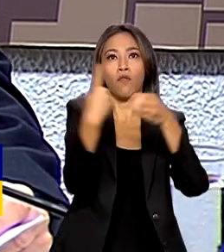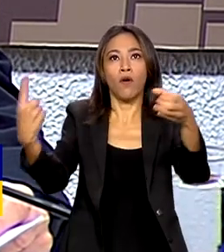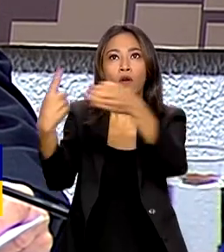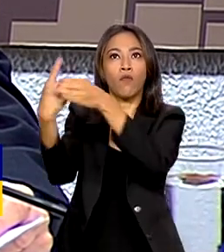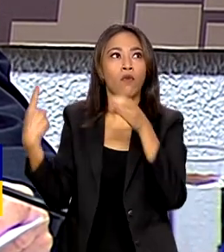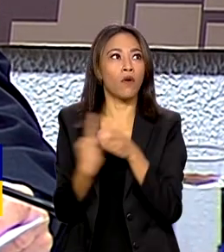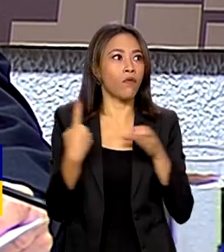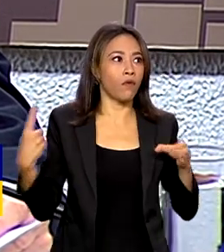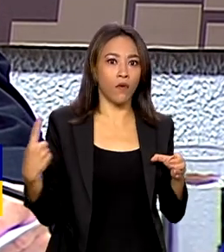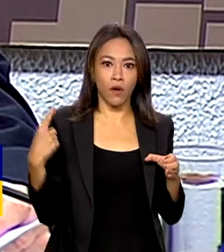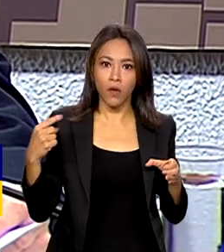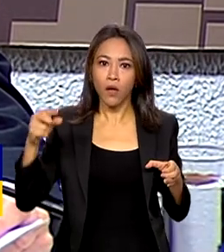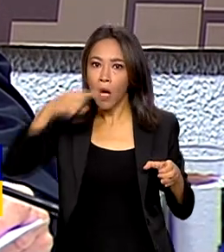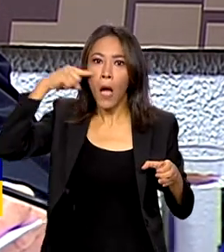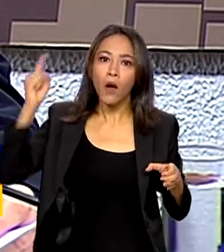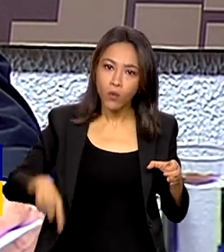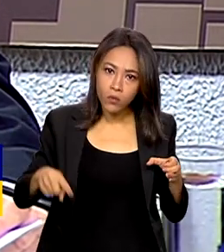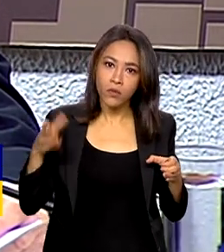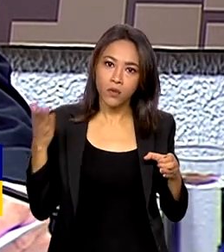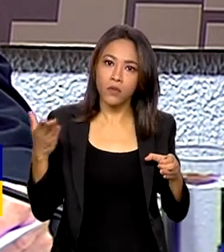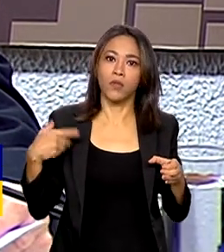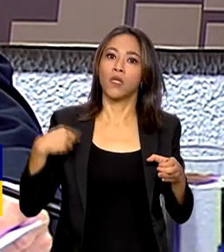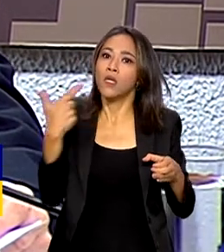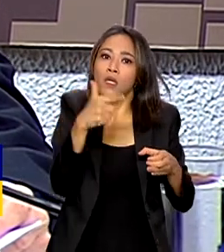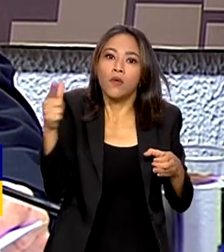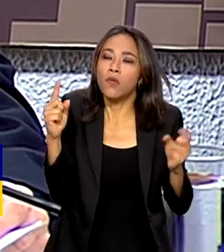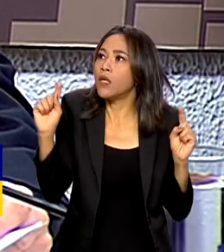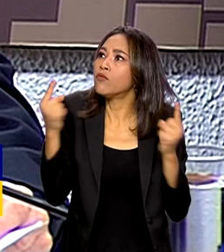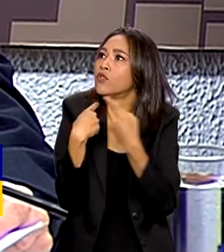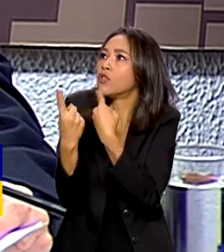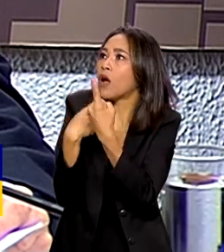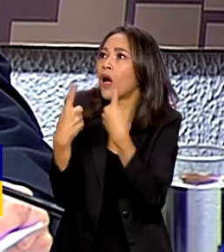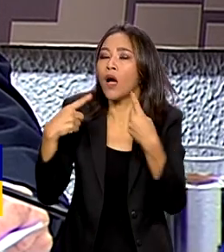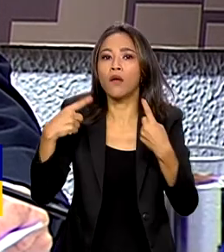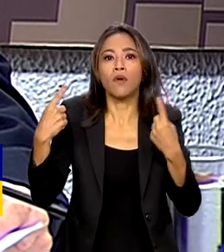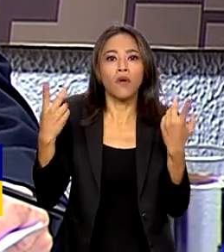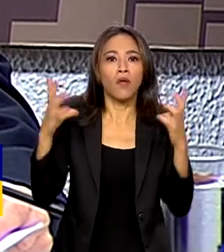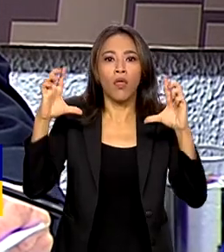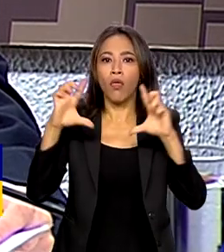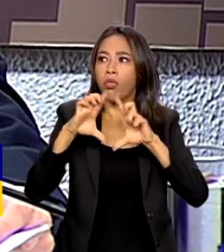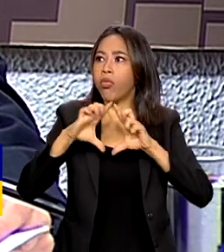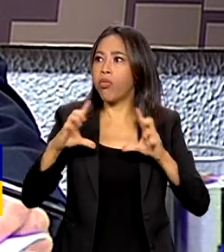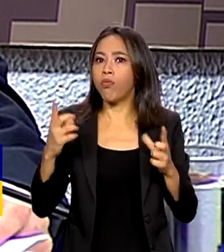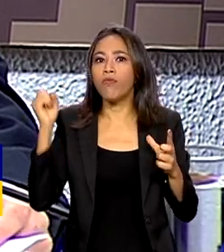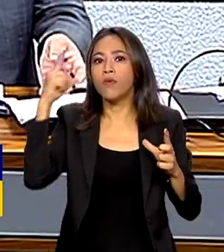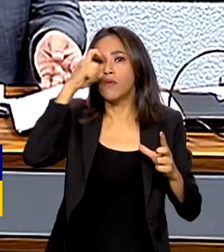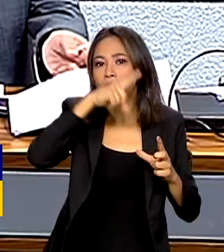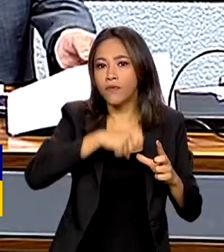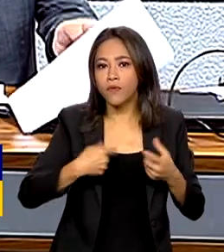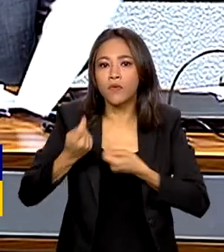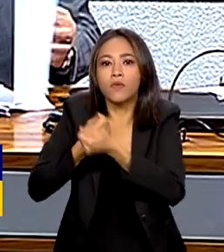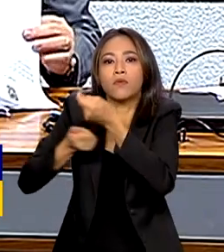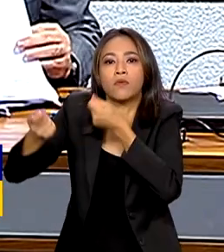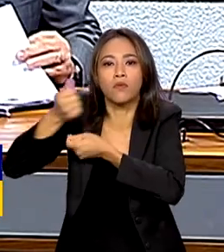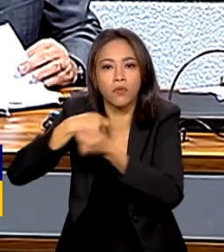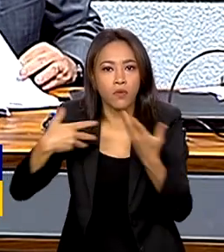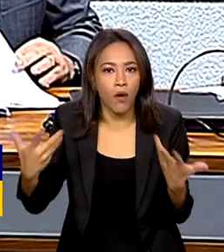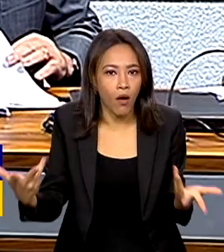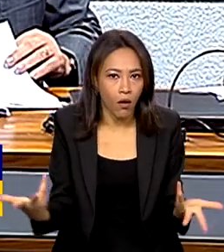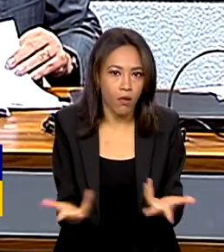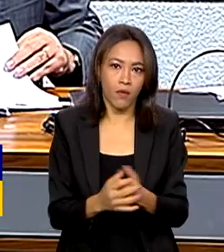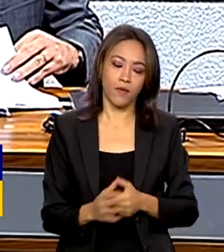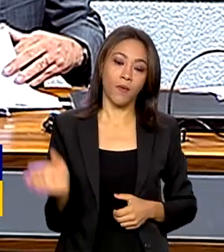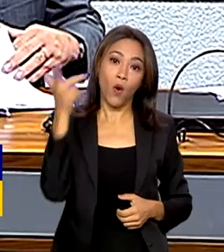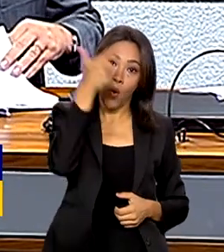as quais diminui o espaço de diálogo e reduzem as chances de uma solução negociada do outro tema